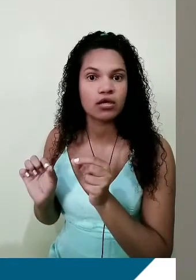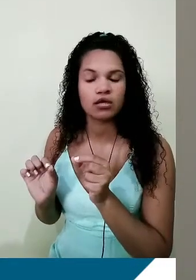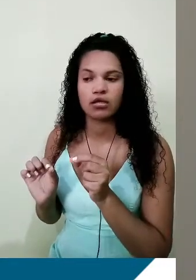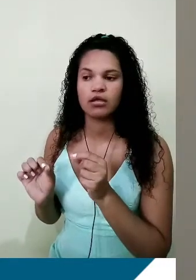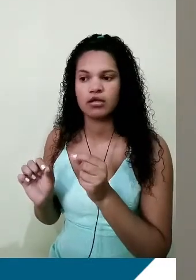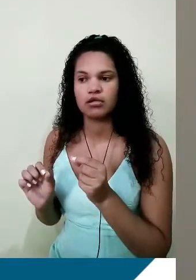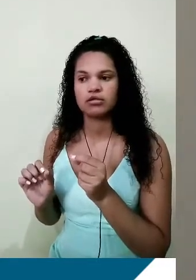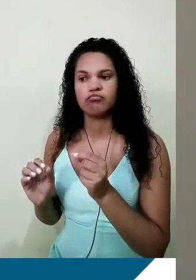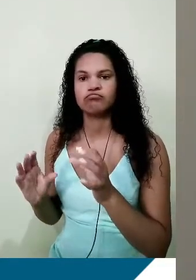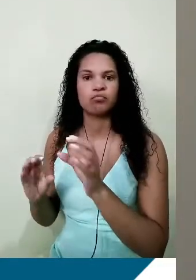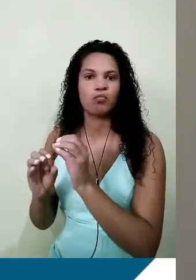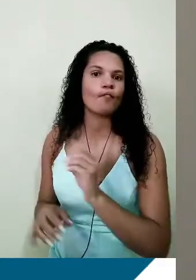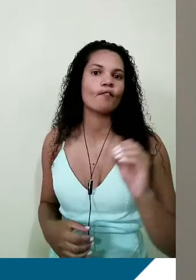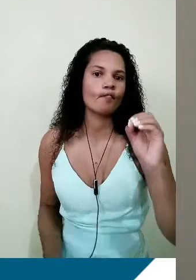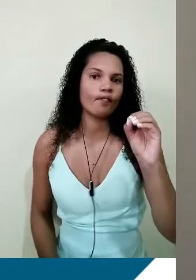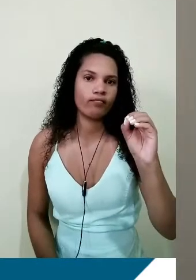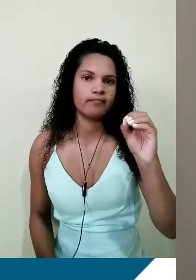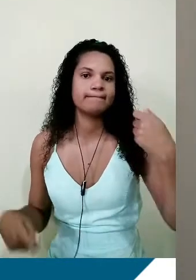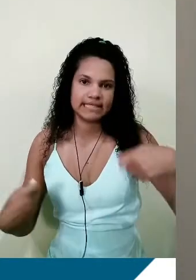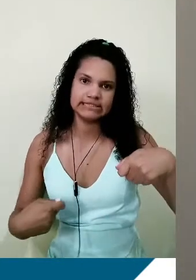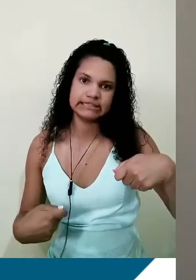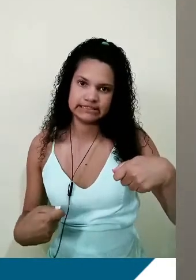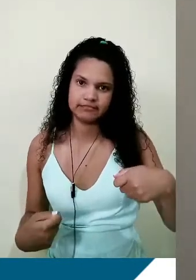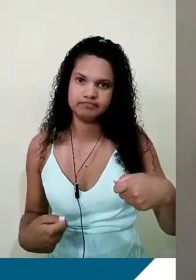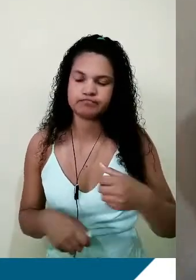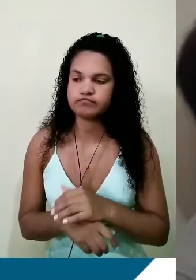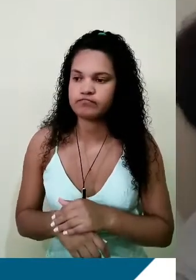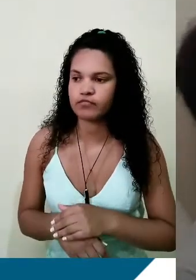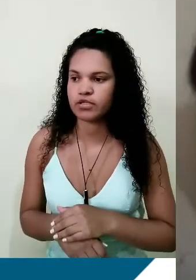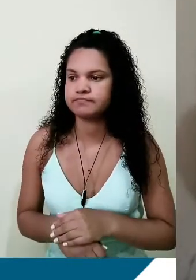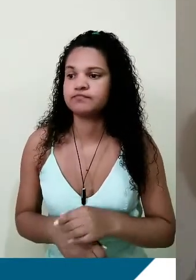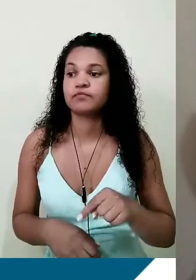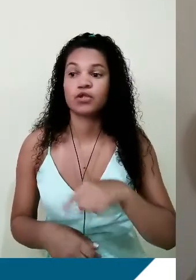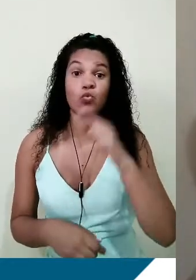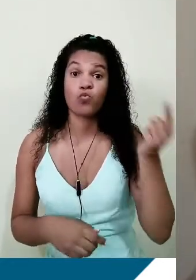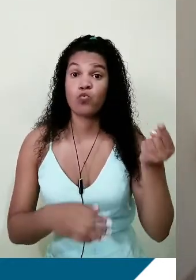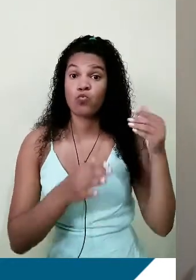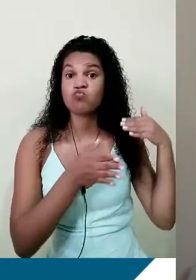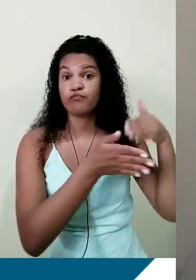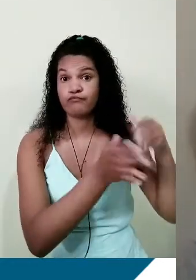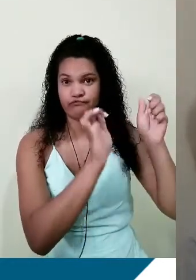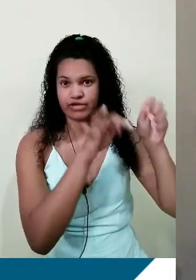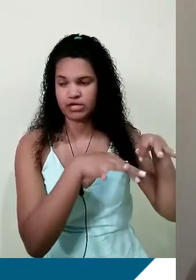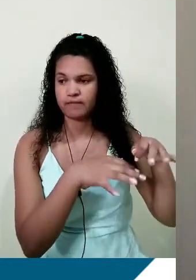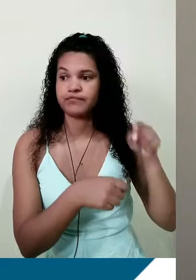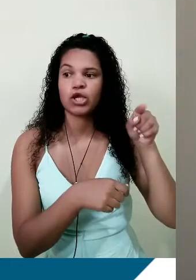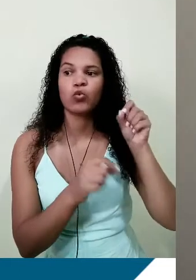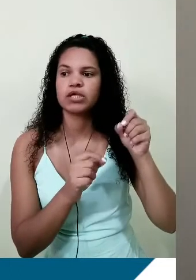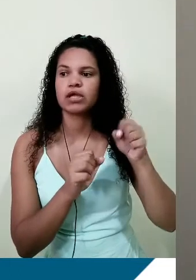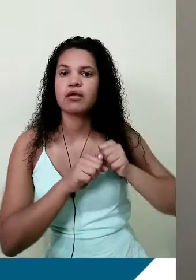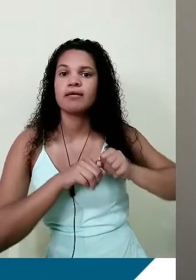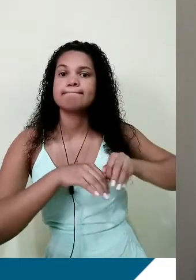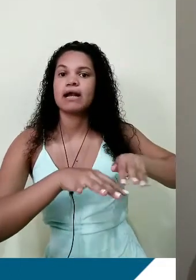anulam. Para encerrar, nós temos o último pedaço aqui, que é a propagação de calor. A propagação